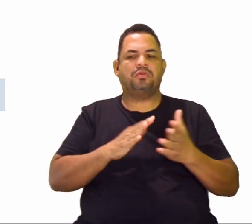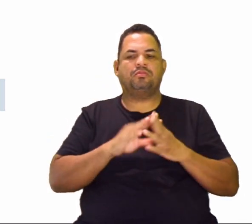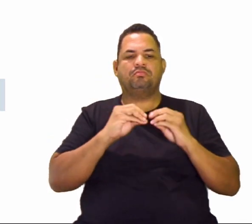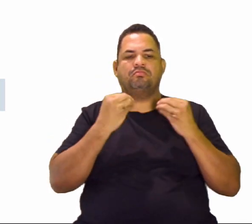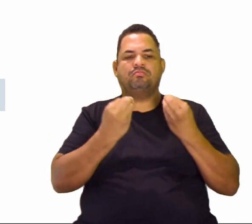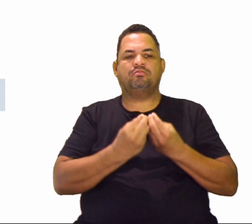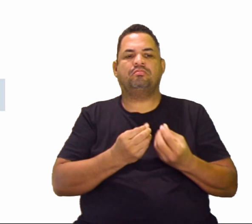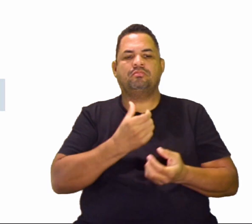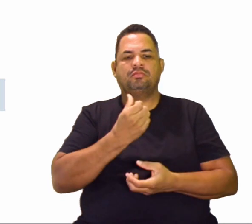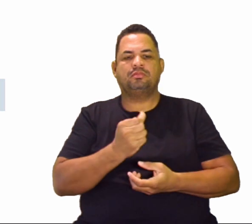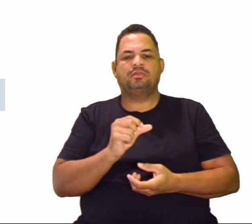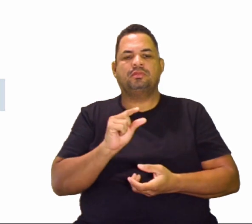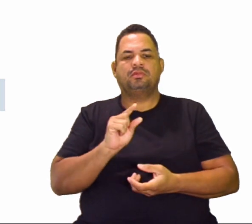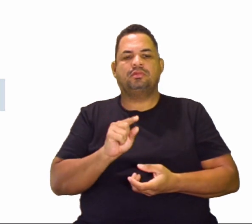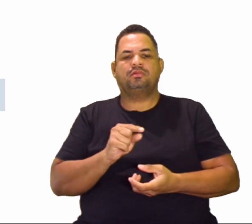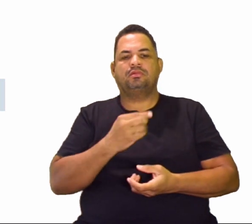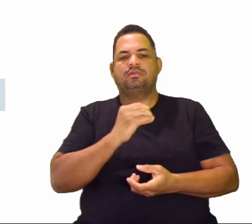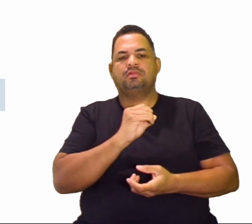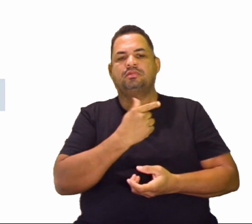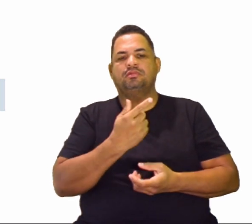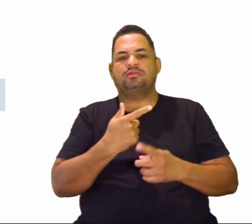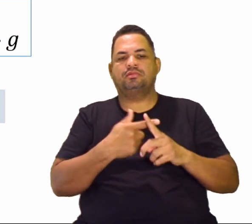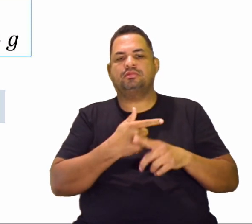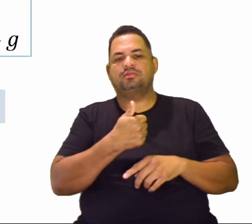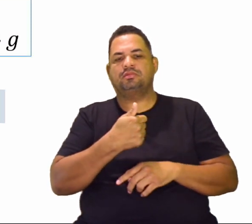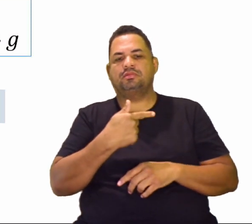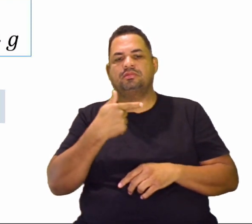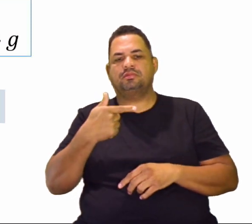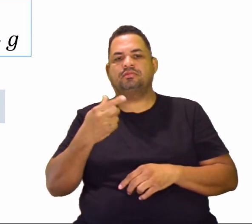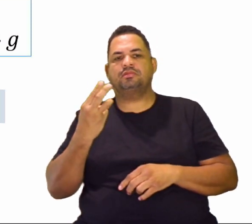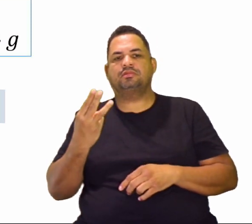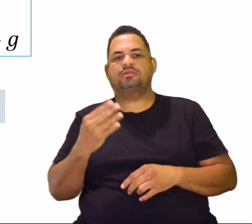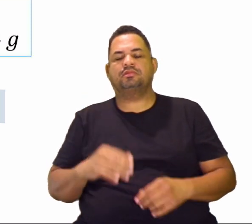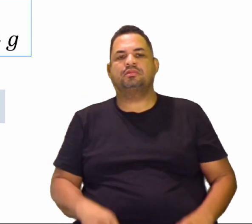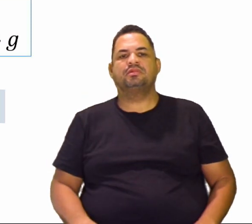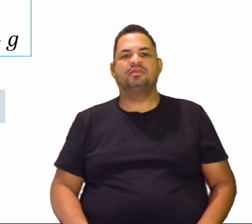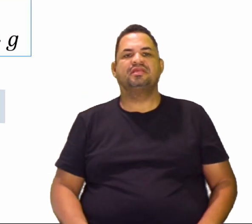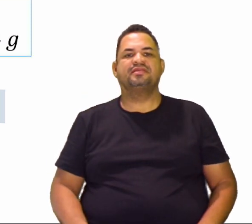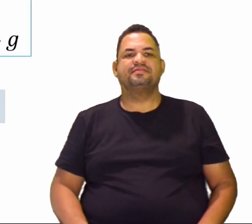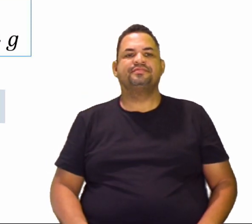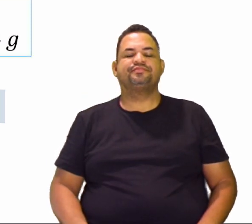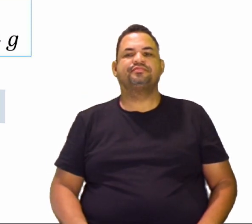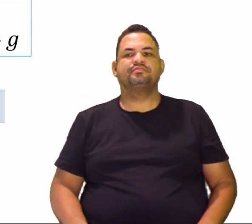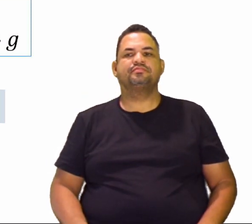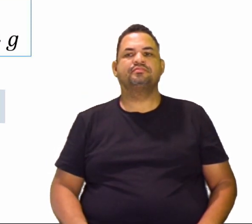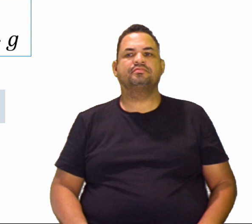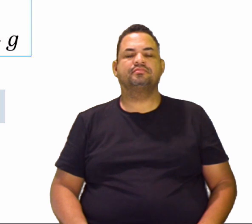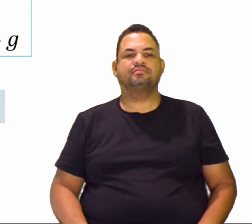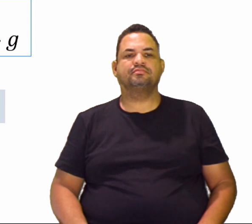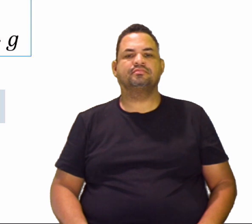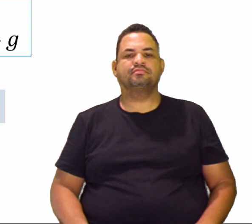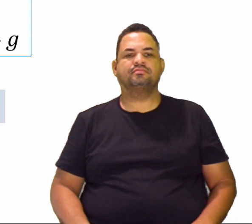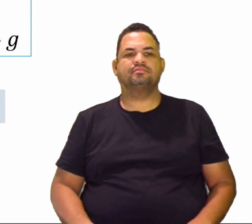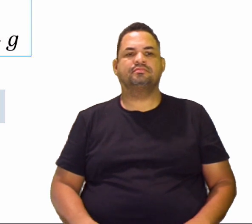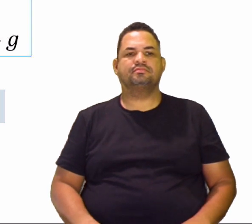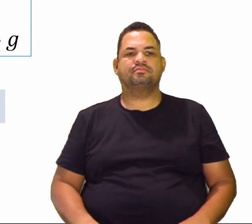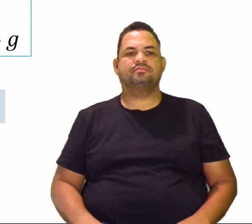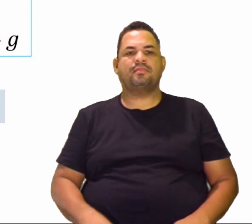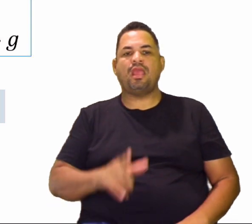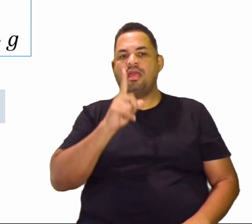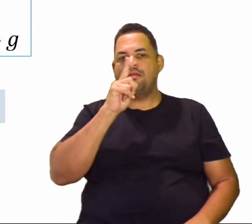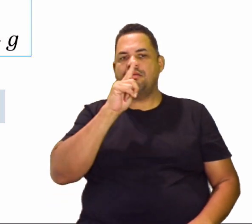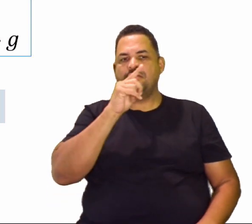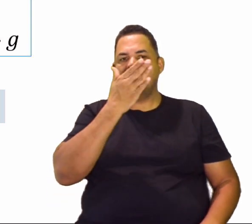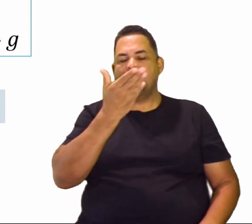6,02 vezes 10 elevado a 23, tá certo? Conforme eu falei para vocês, olha aí a